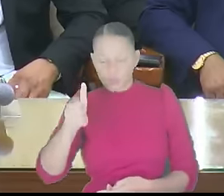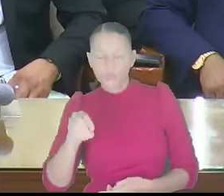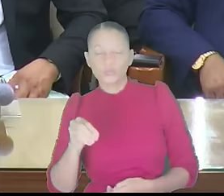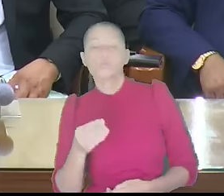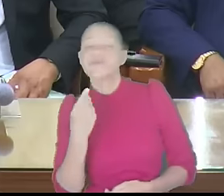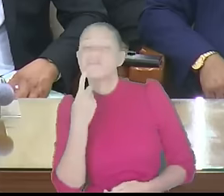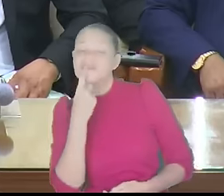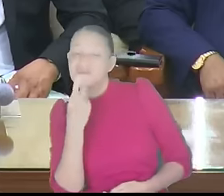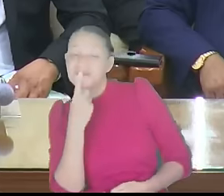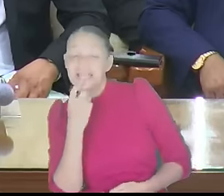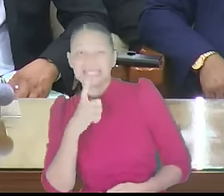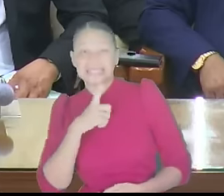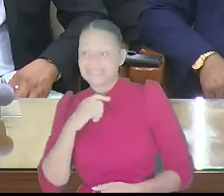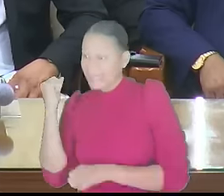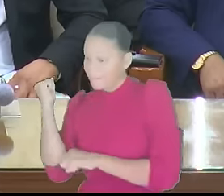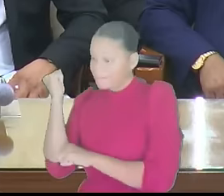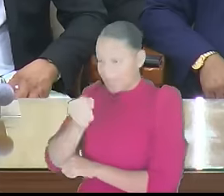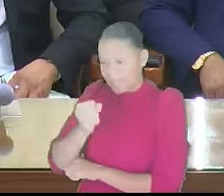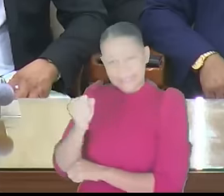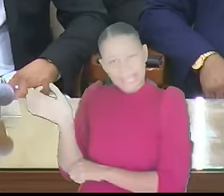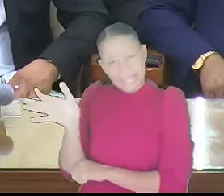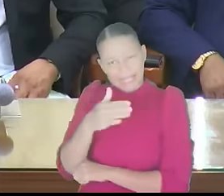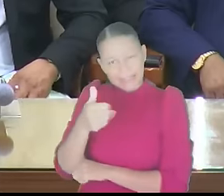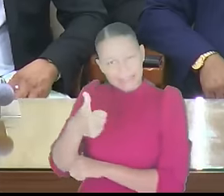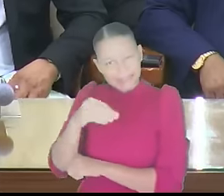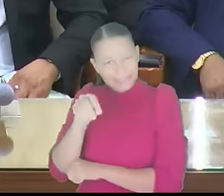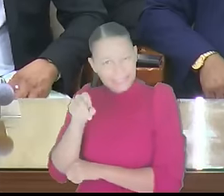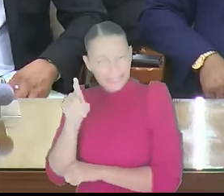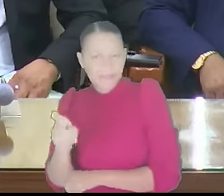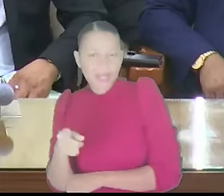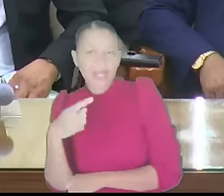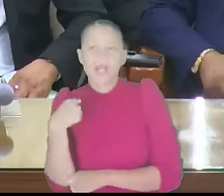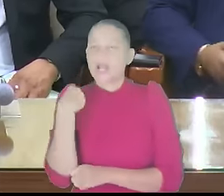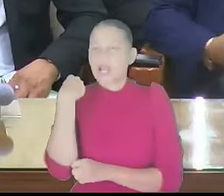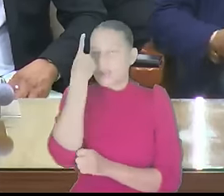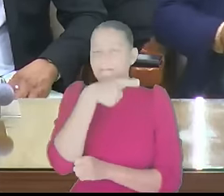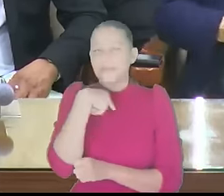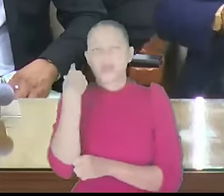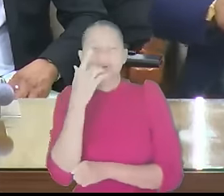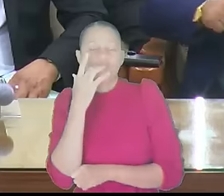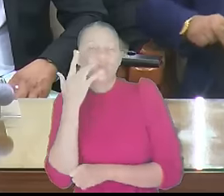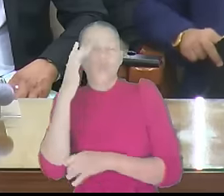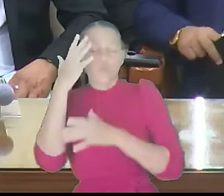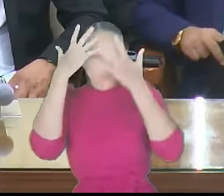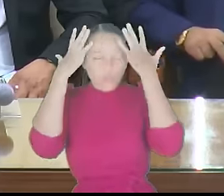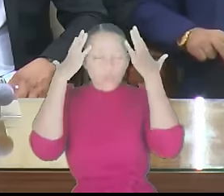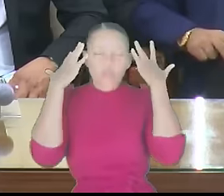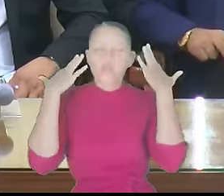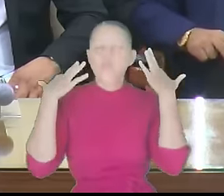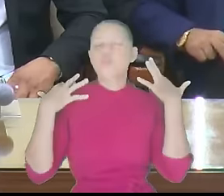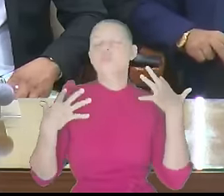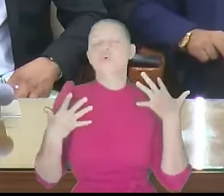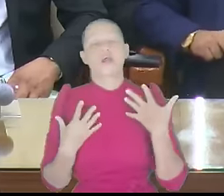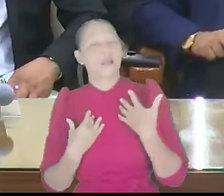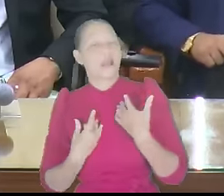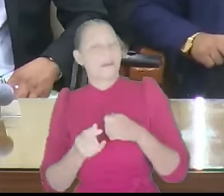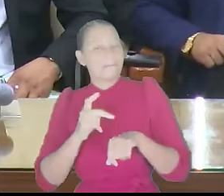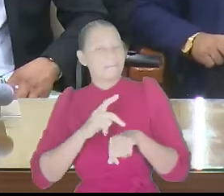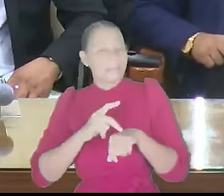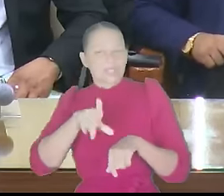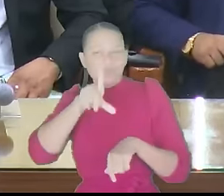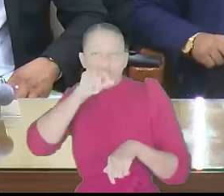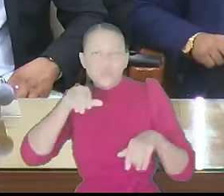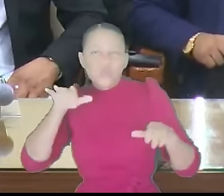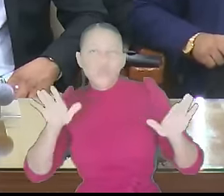10 mil, a sua cabeça é como ouro mais apurado, seus cabelos são crespos, pretos como corvo, seus dentes são como